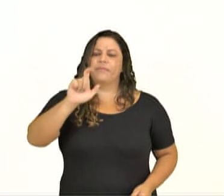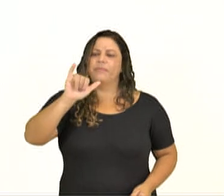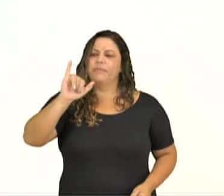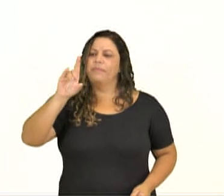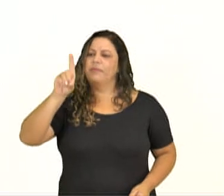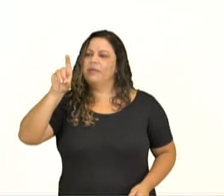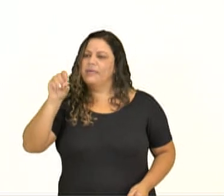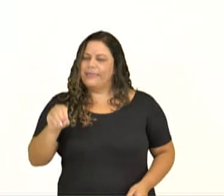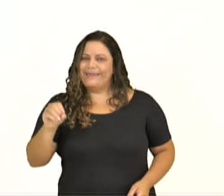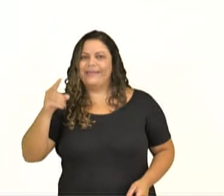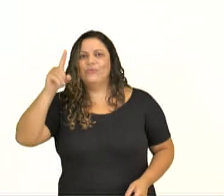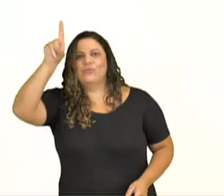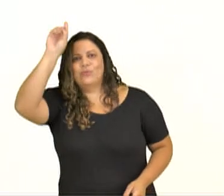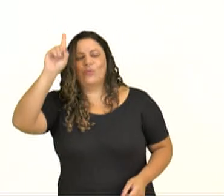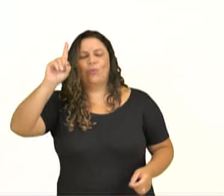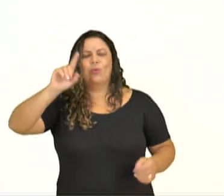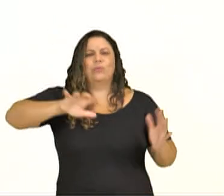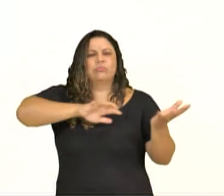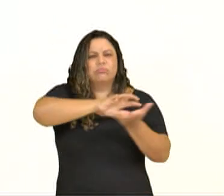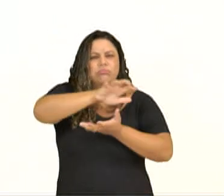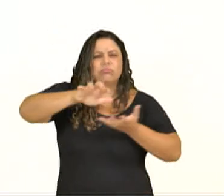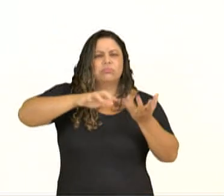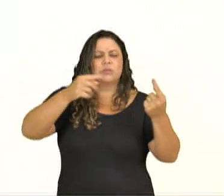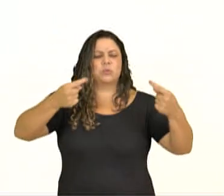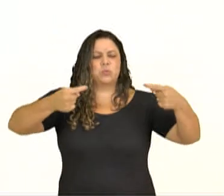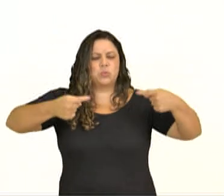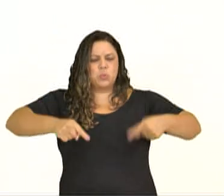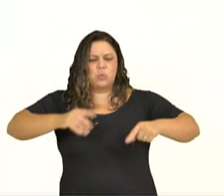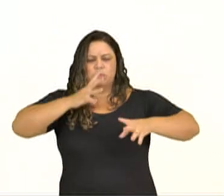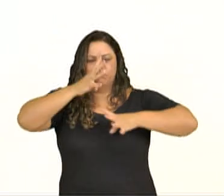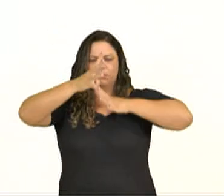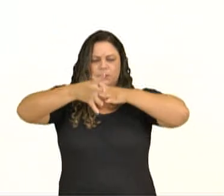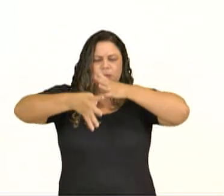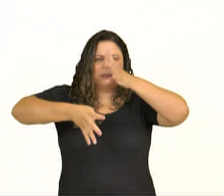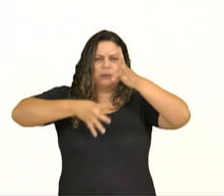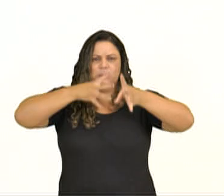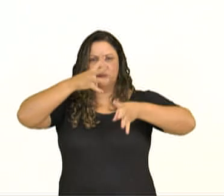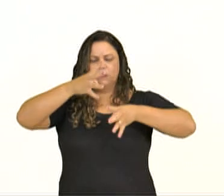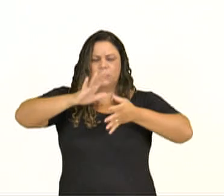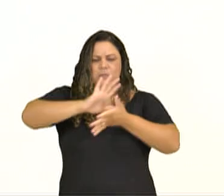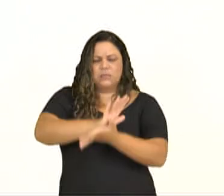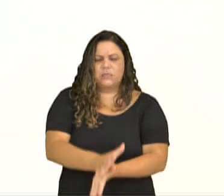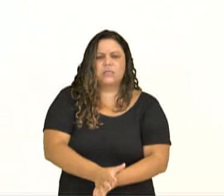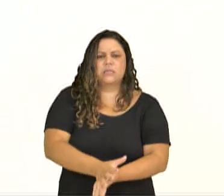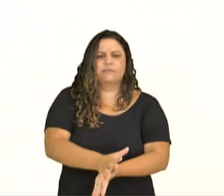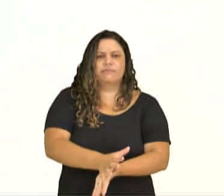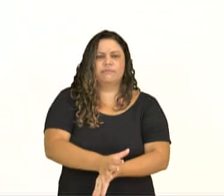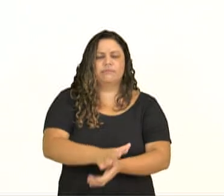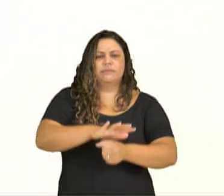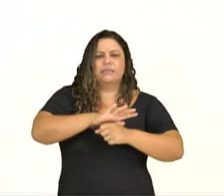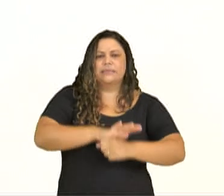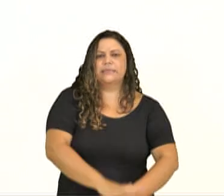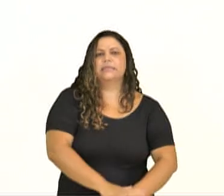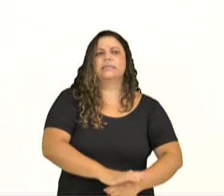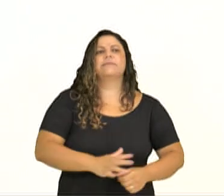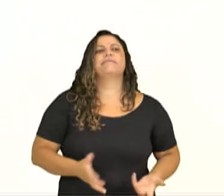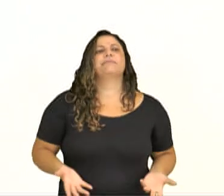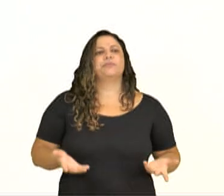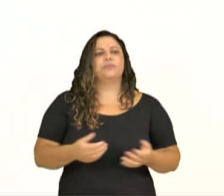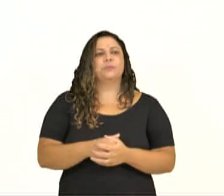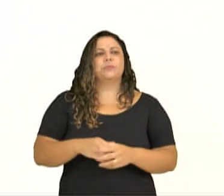recurso, à rebelião contra a tirania e a opressão. A palavra em destaque é